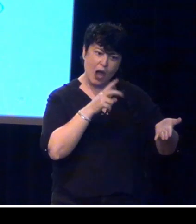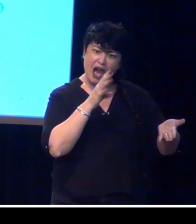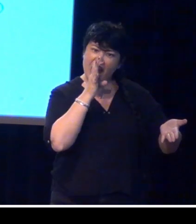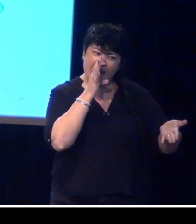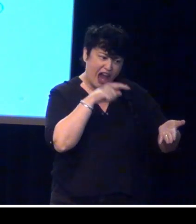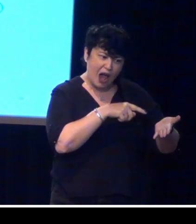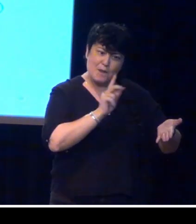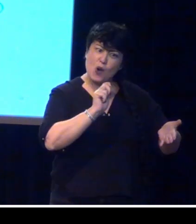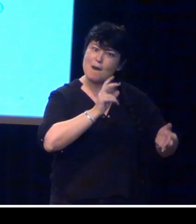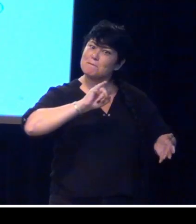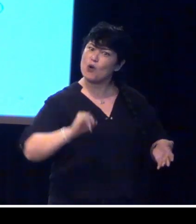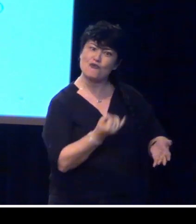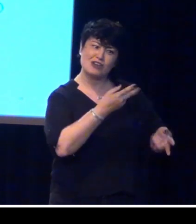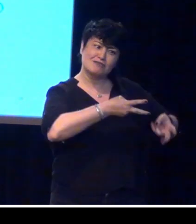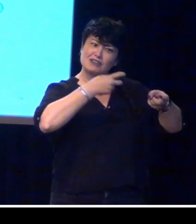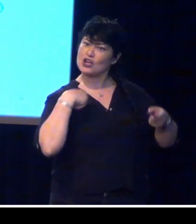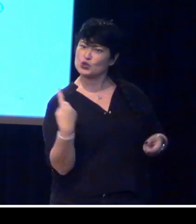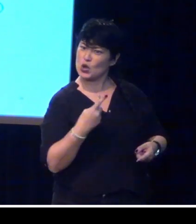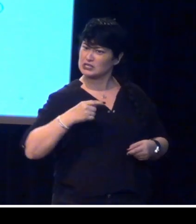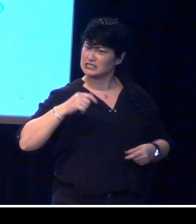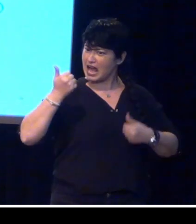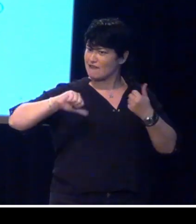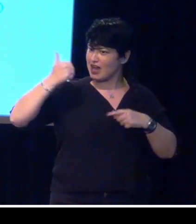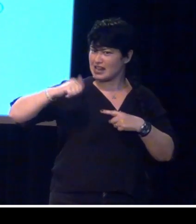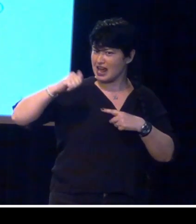utiliza essa forma na nossa avaliação,